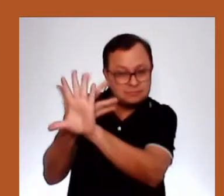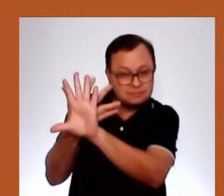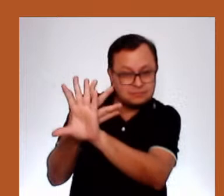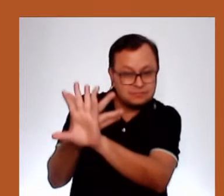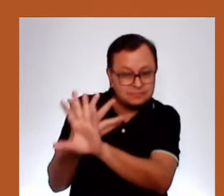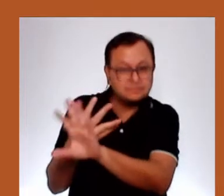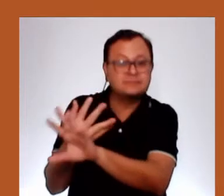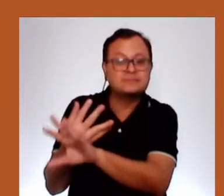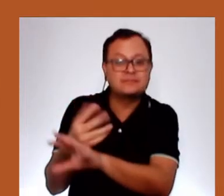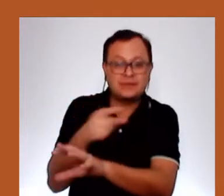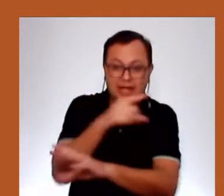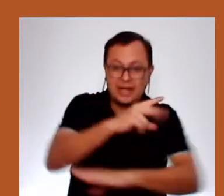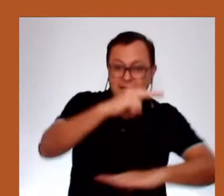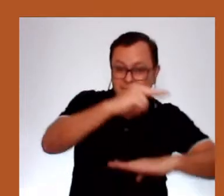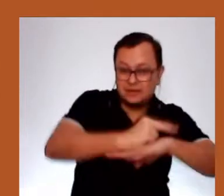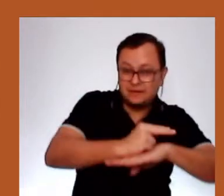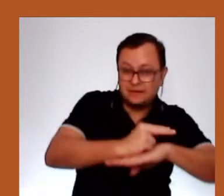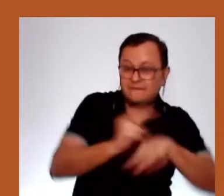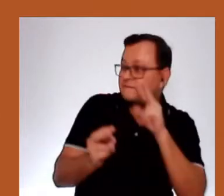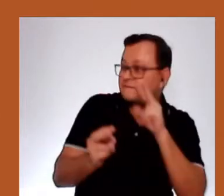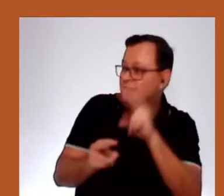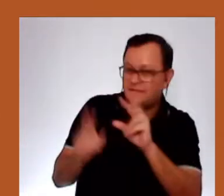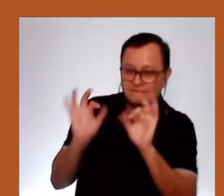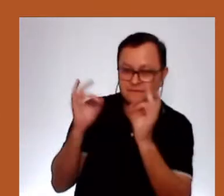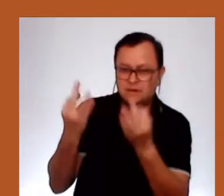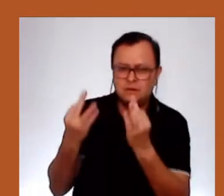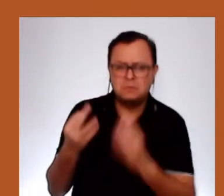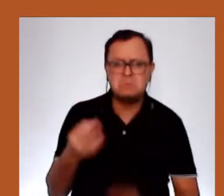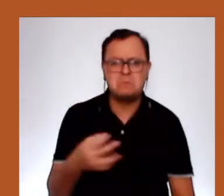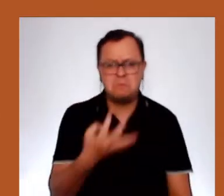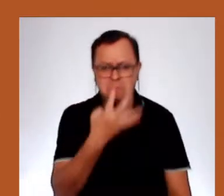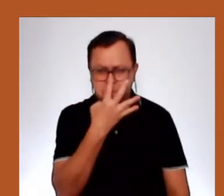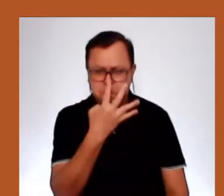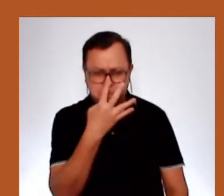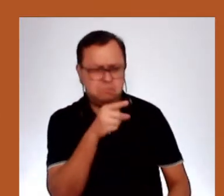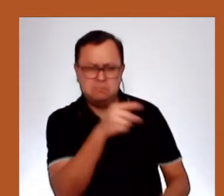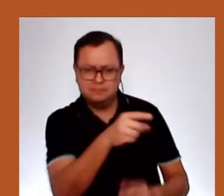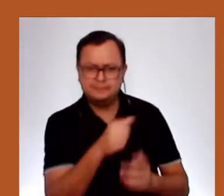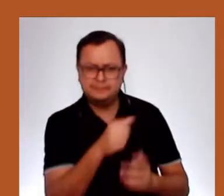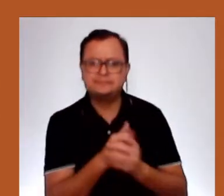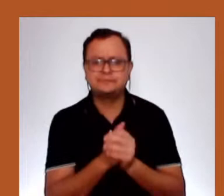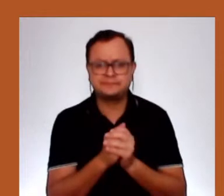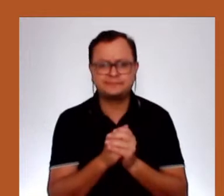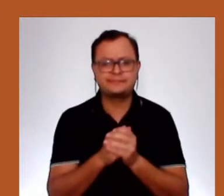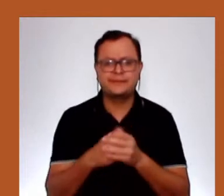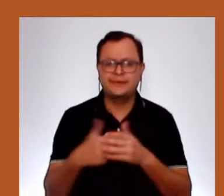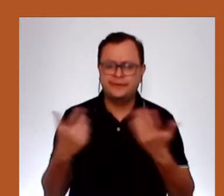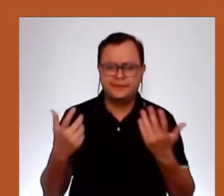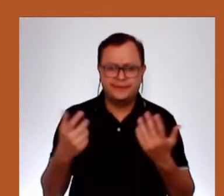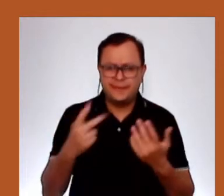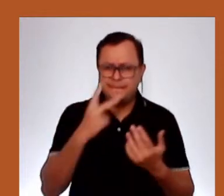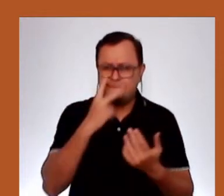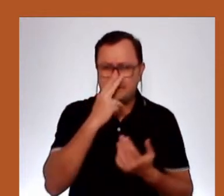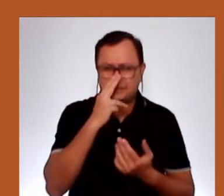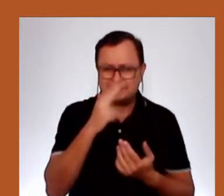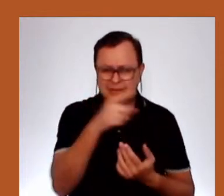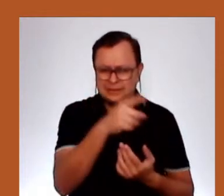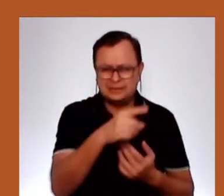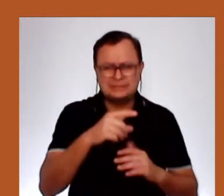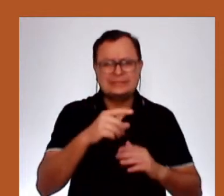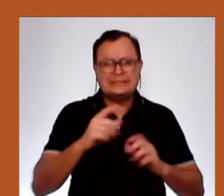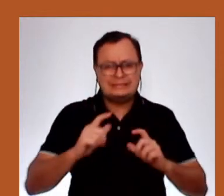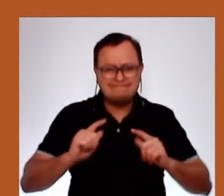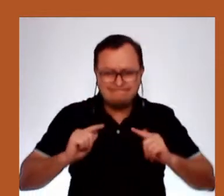conseguirem ver seus familiares que estão do lado de fora. Então, realmente, é elevada à décima potência isso da entrega,